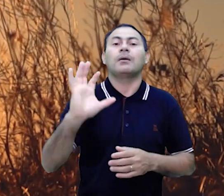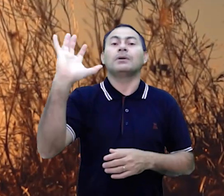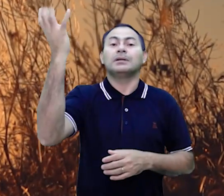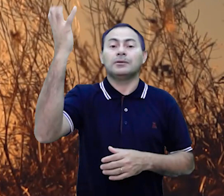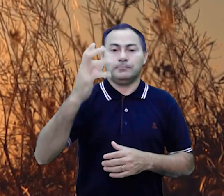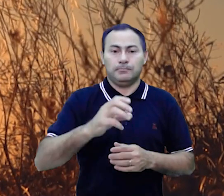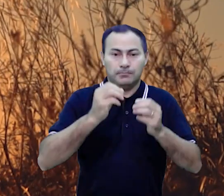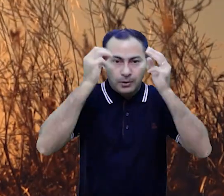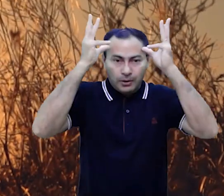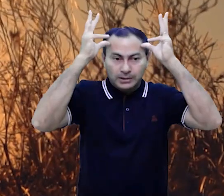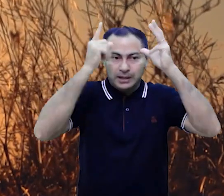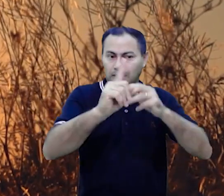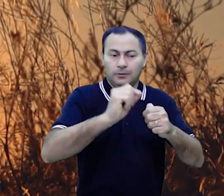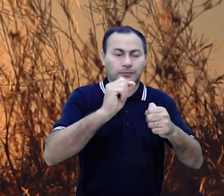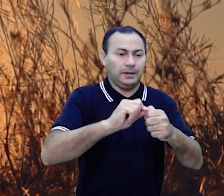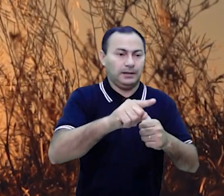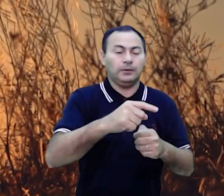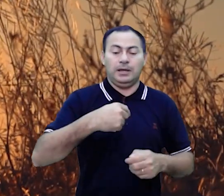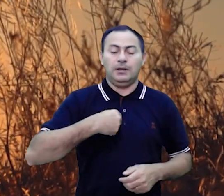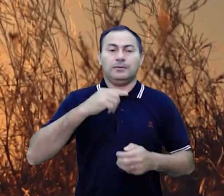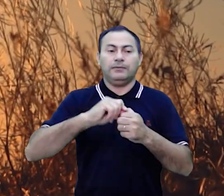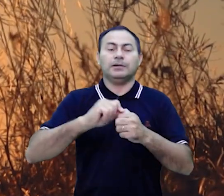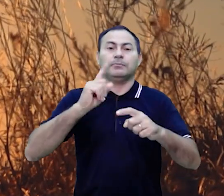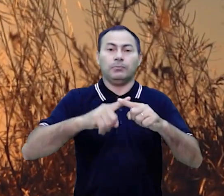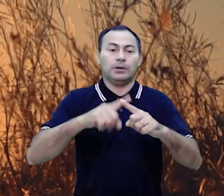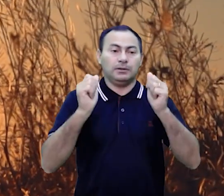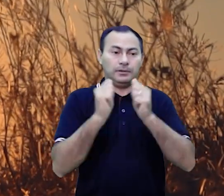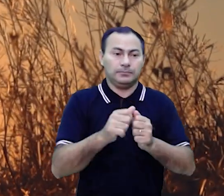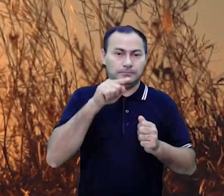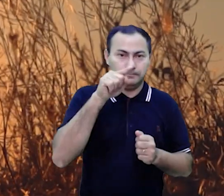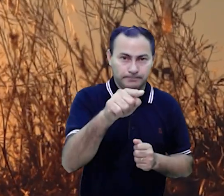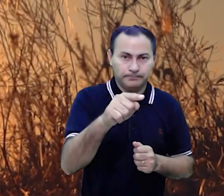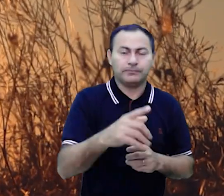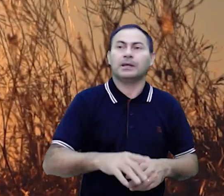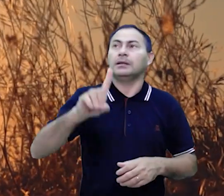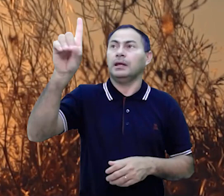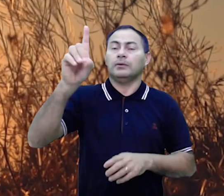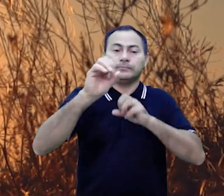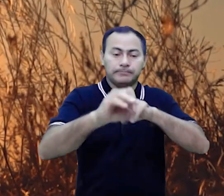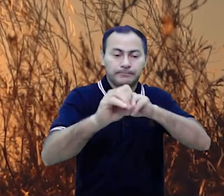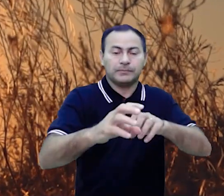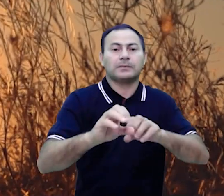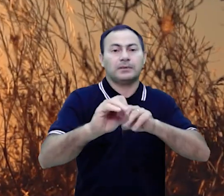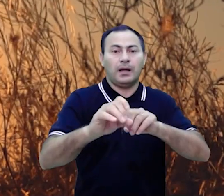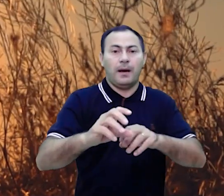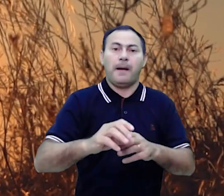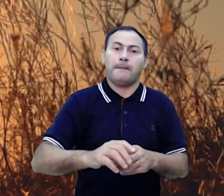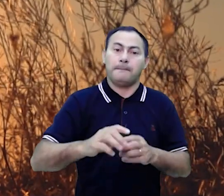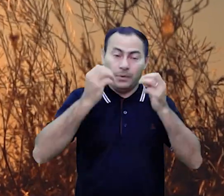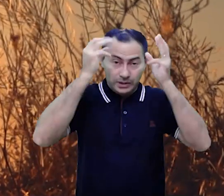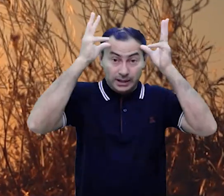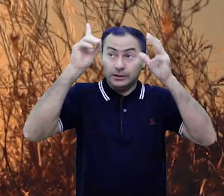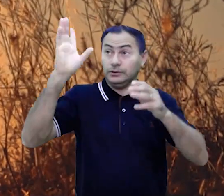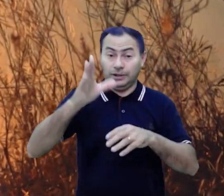Então, quando aconteceu, Moisés, você não fez isso. Eu fiz porque estava com você. Deus havia ensinado essas